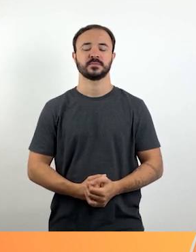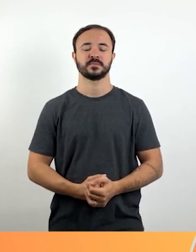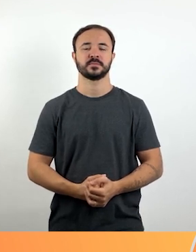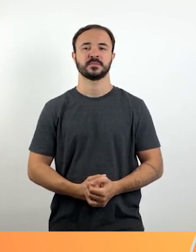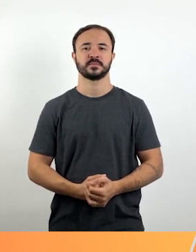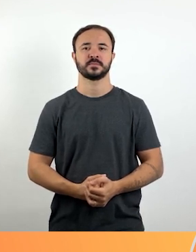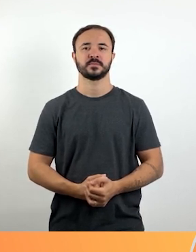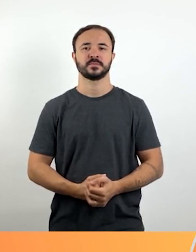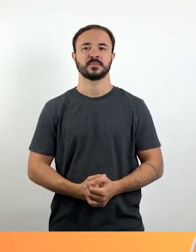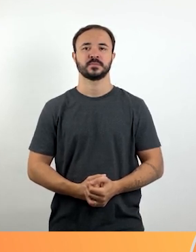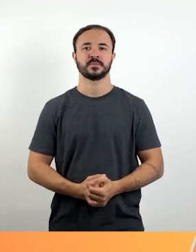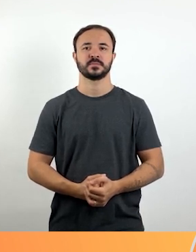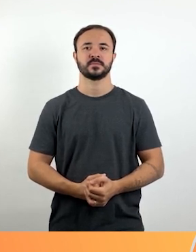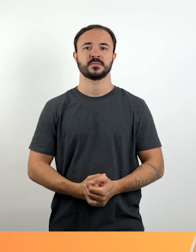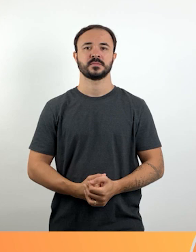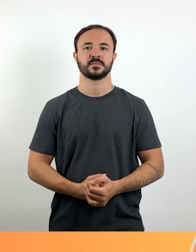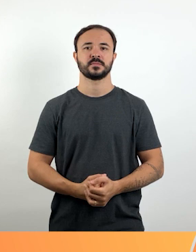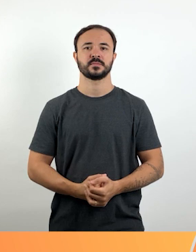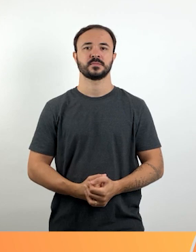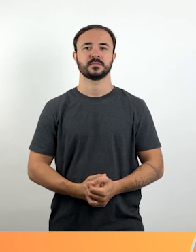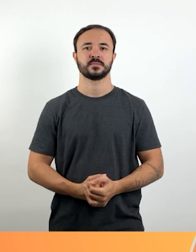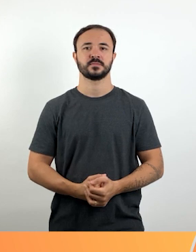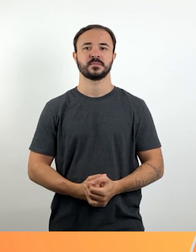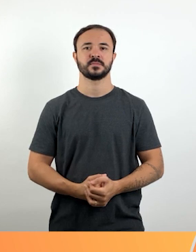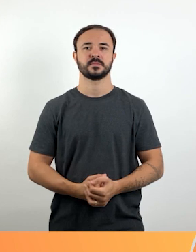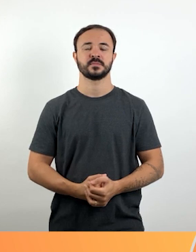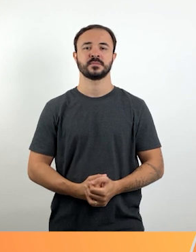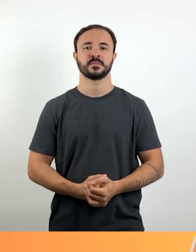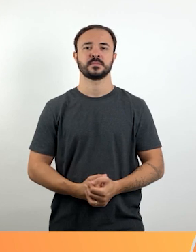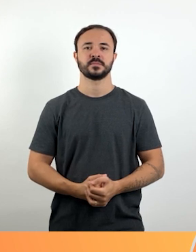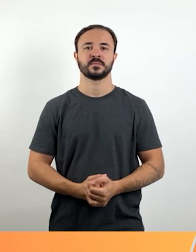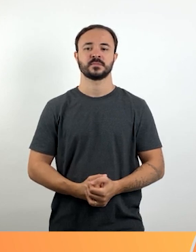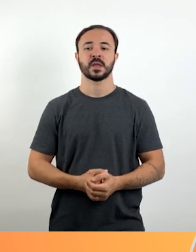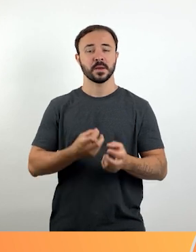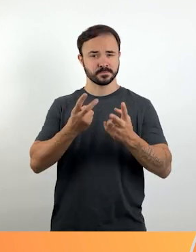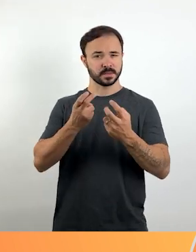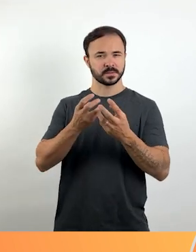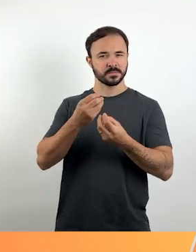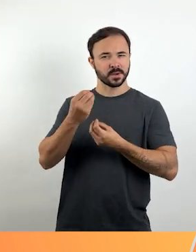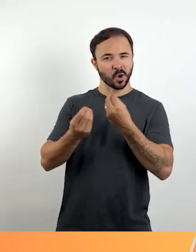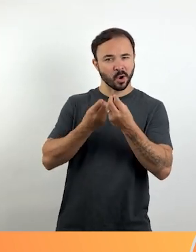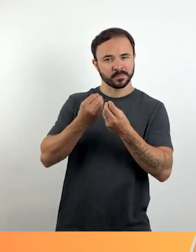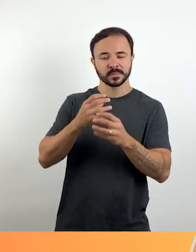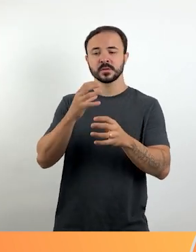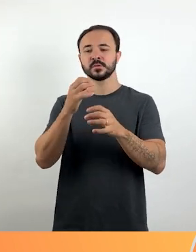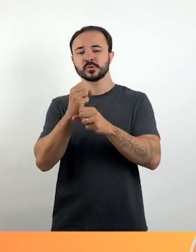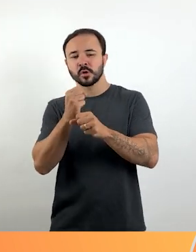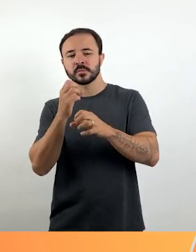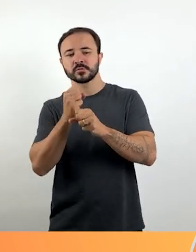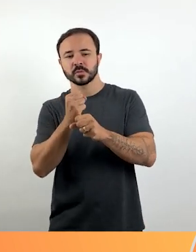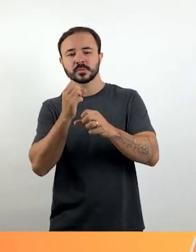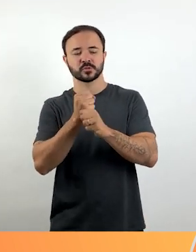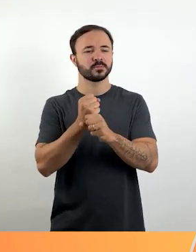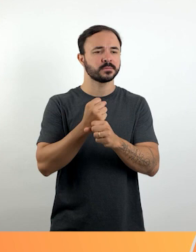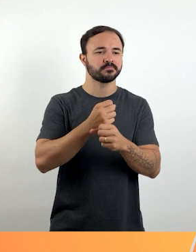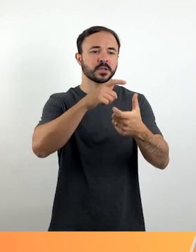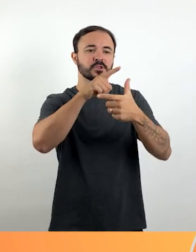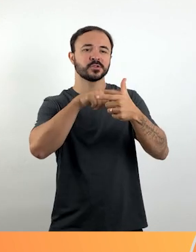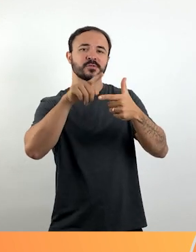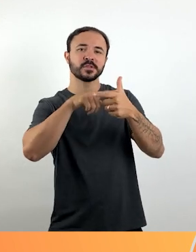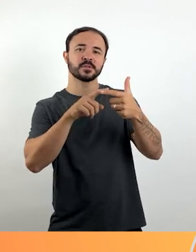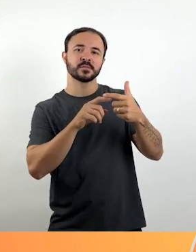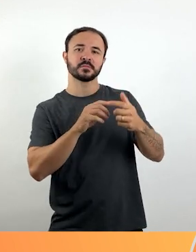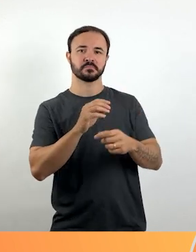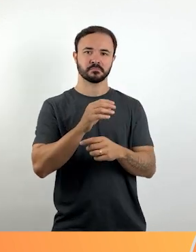só b quadrado, c quadrado. Nesse termo do meio, a mesma coisa. Vai dividir por b quadrado, então o